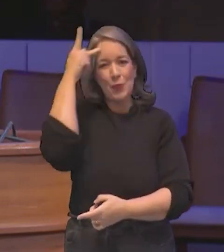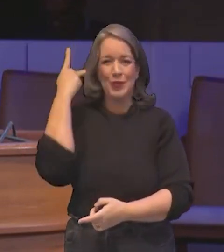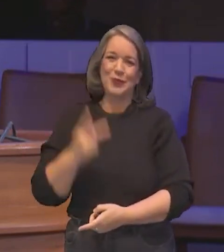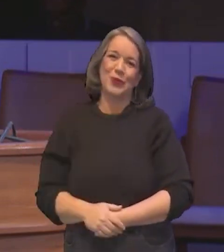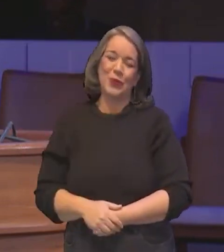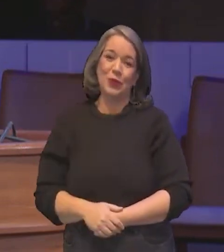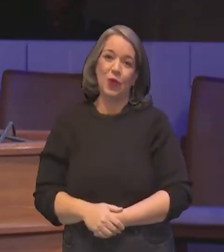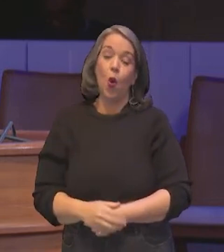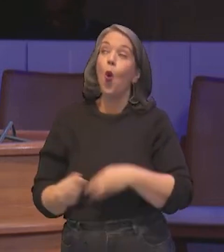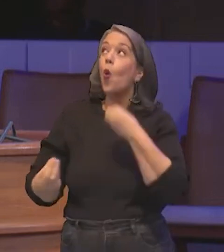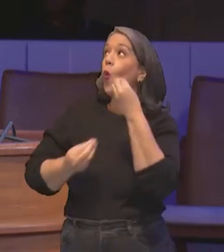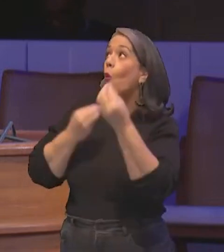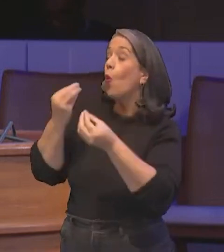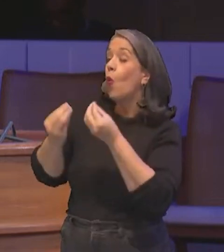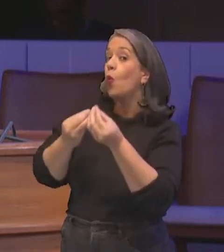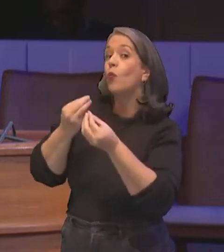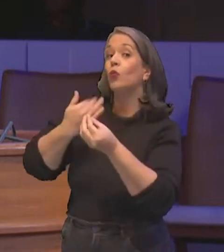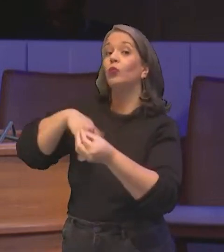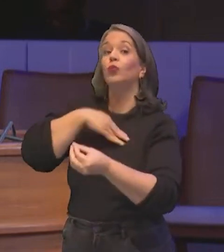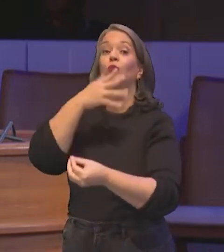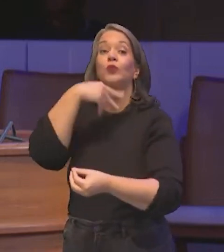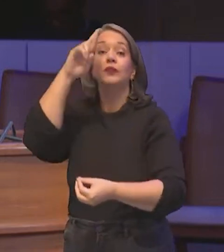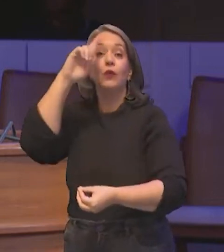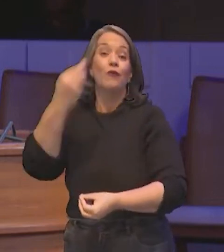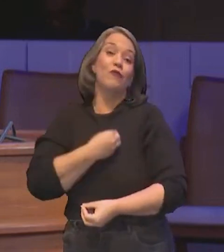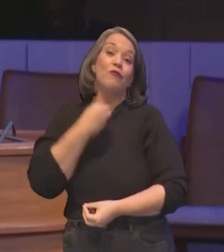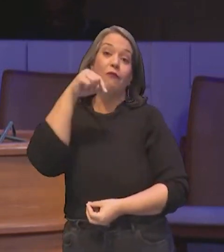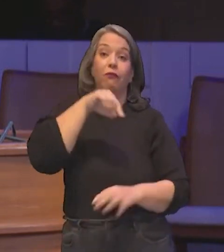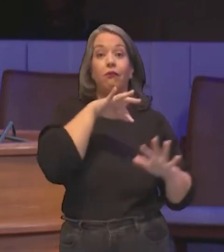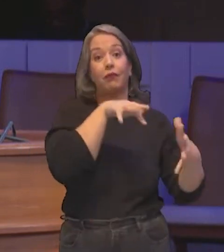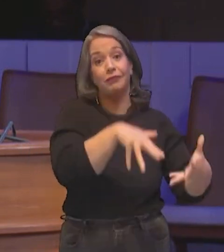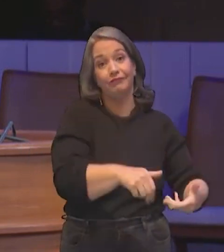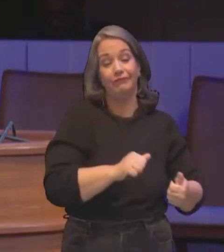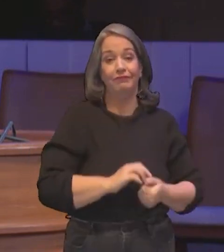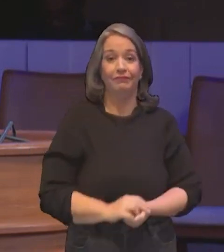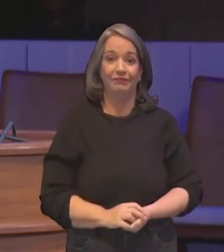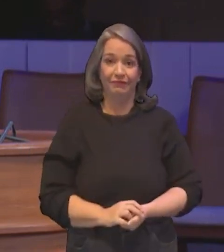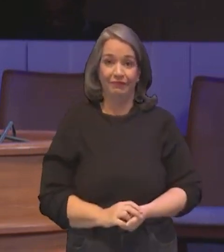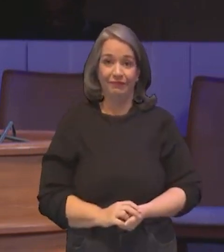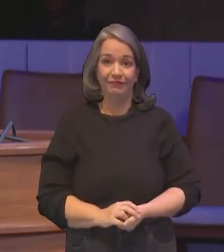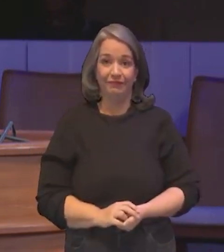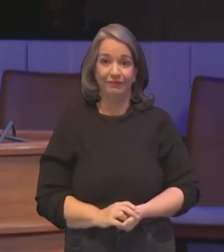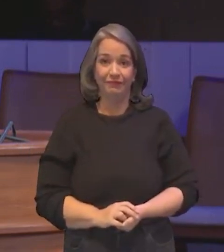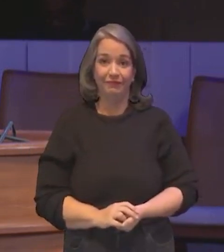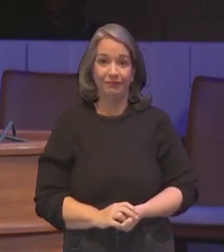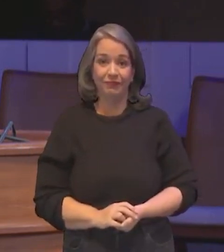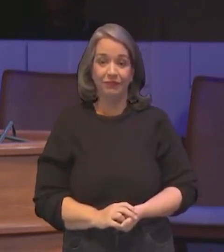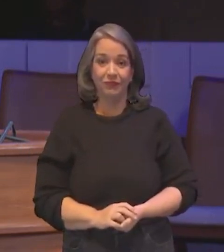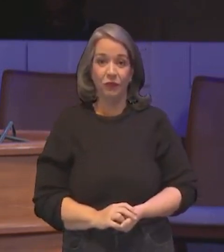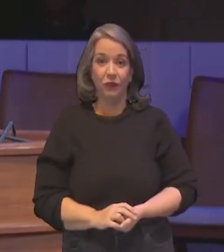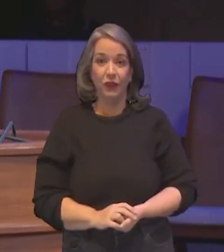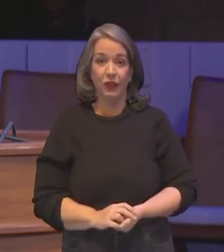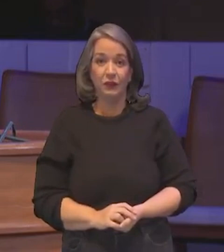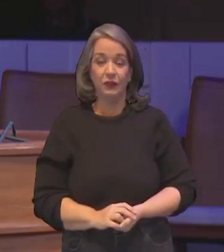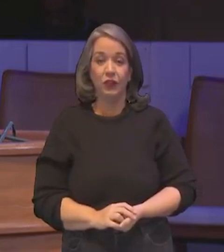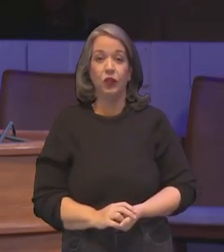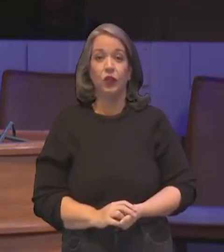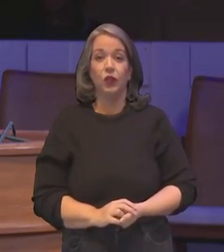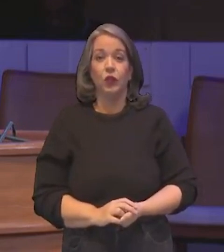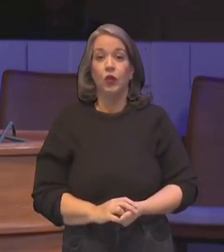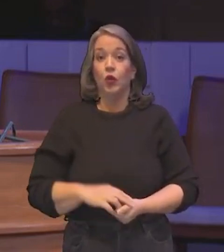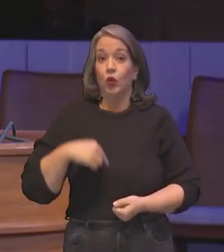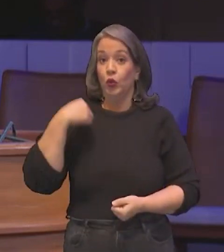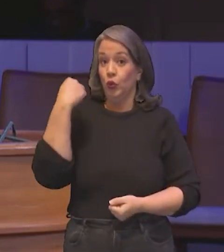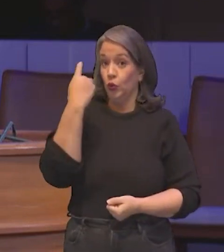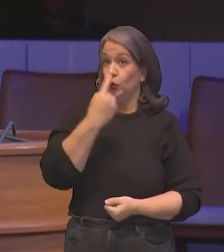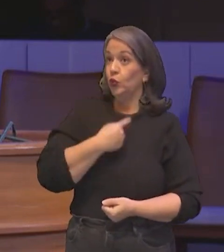Mestre, o nosso Senhor, viveu aqui na terra? Nós estamos criando para nós uma